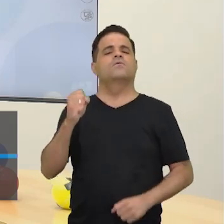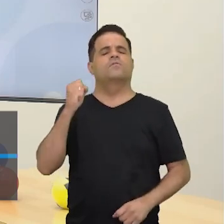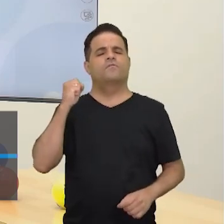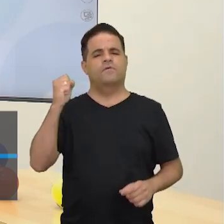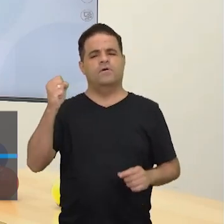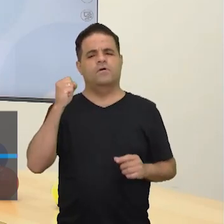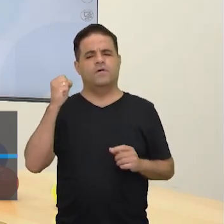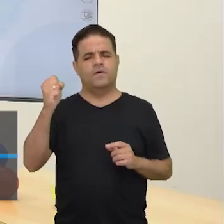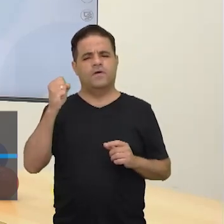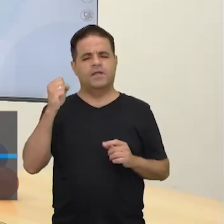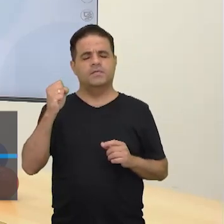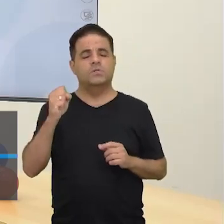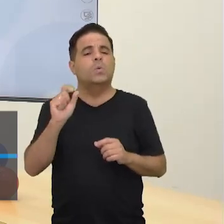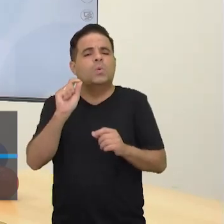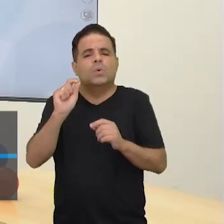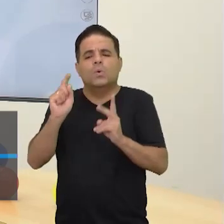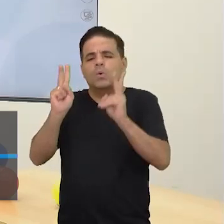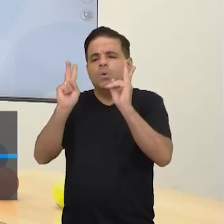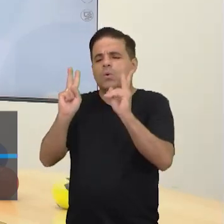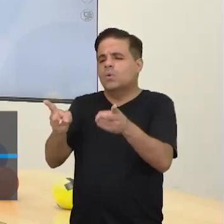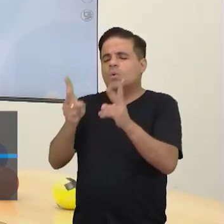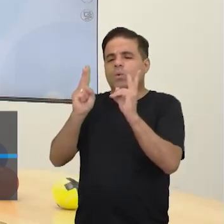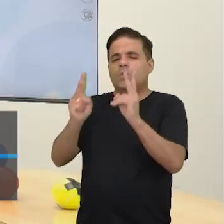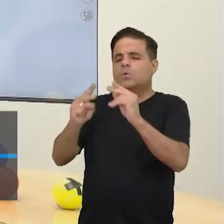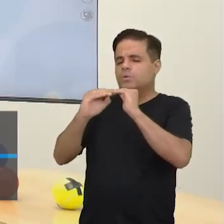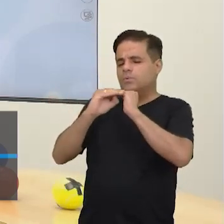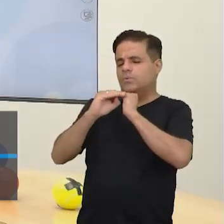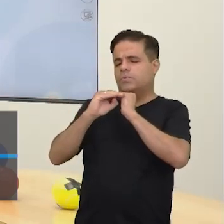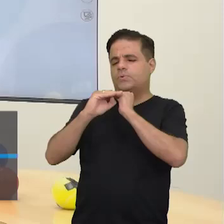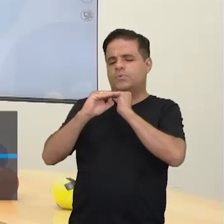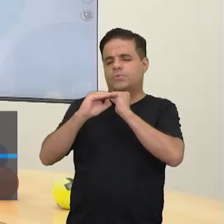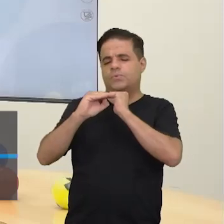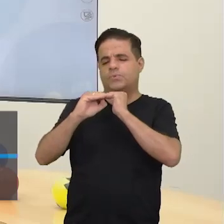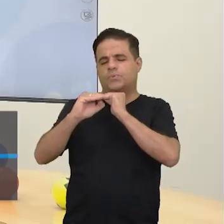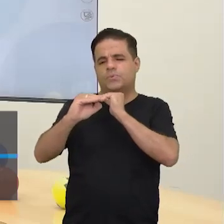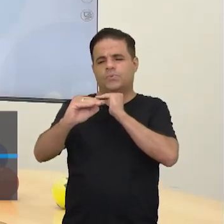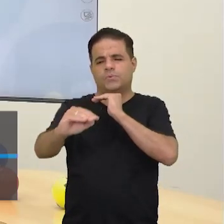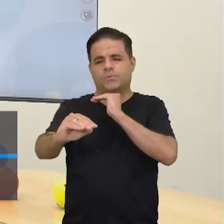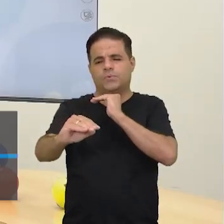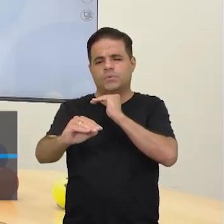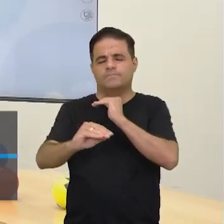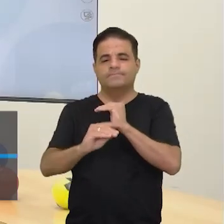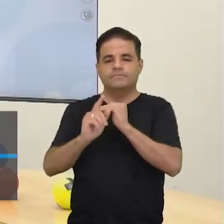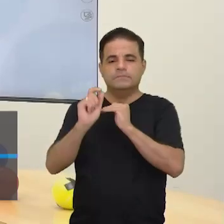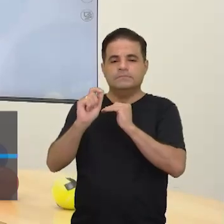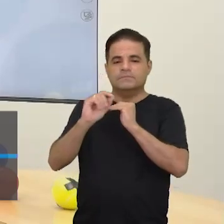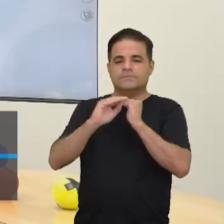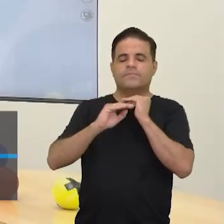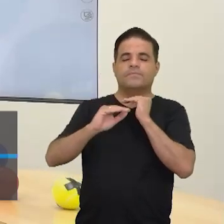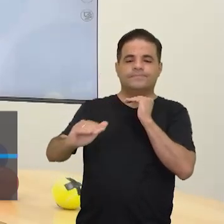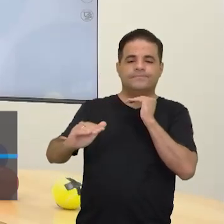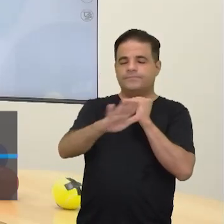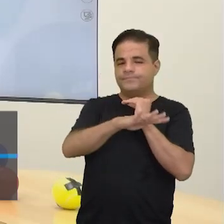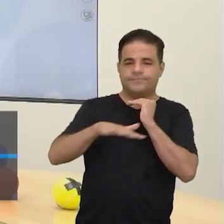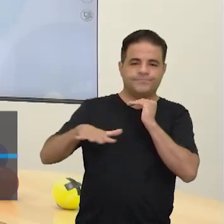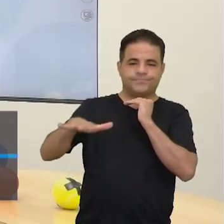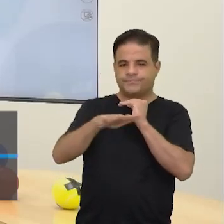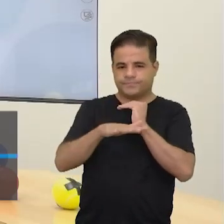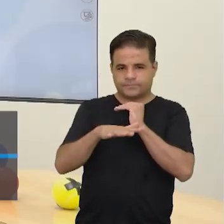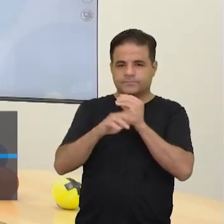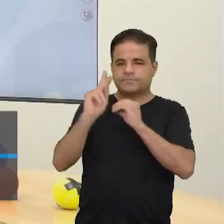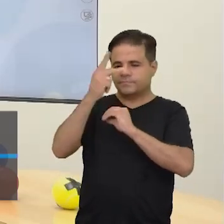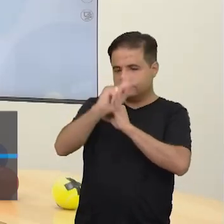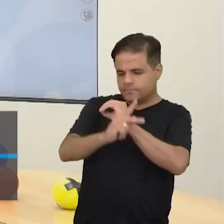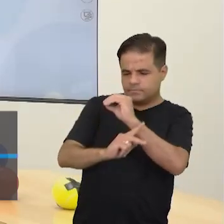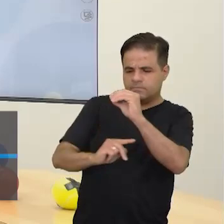forte. Então o que mantém essa estabilidade, professor Giba, então quer dizer que mantém a estabilidade nuclear ali, né? Os prótons